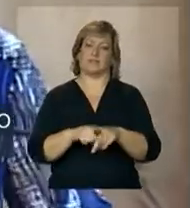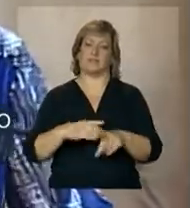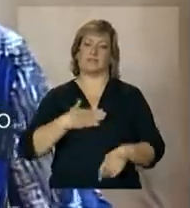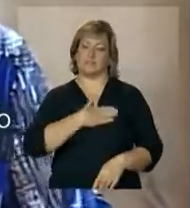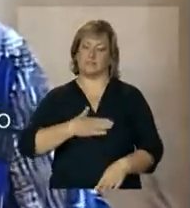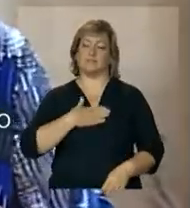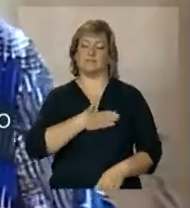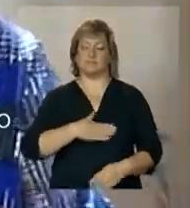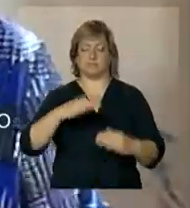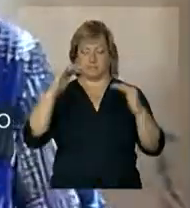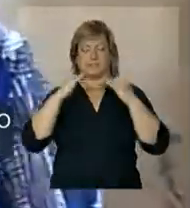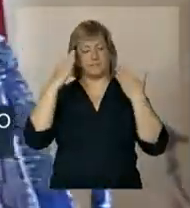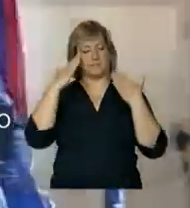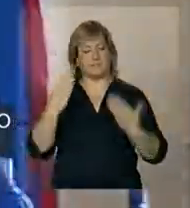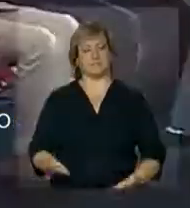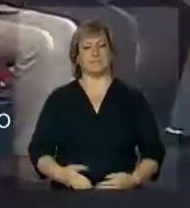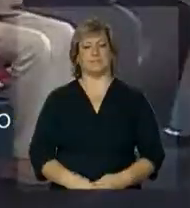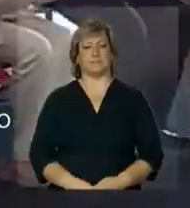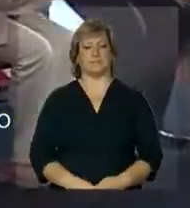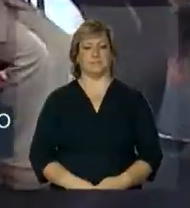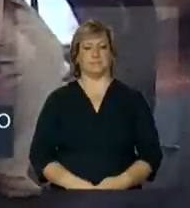honraria. Muito obrigada.